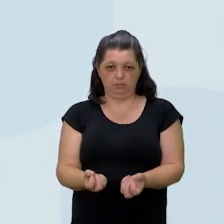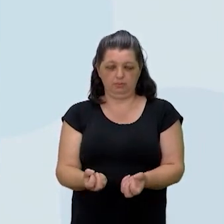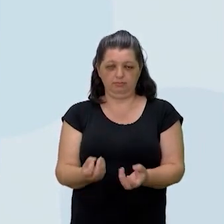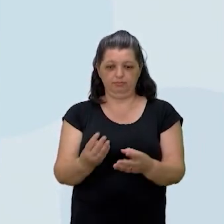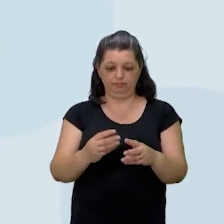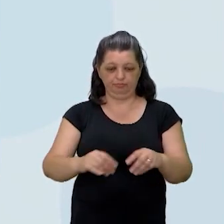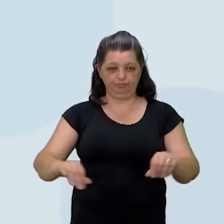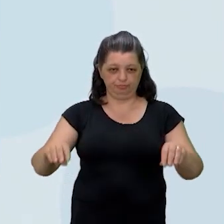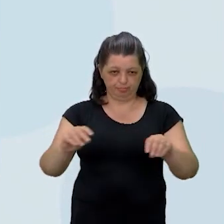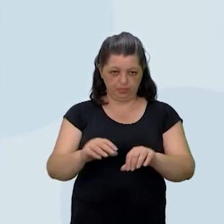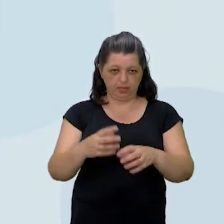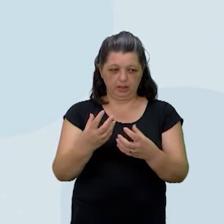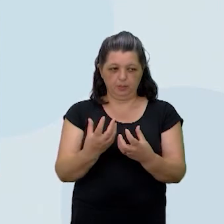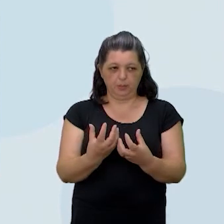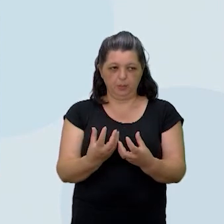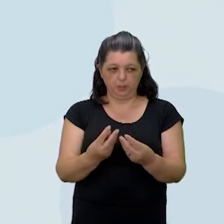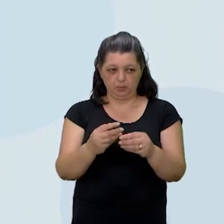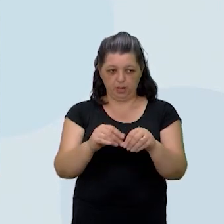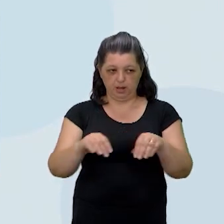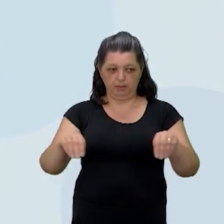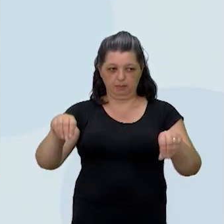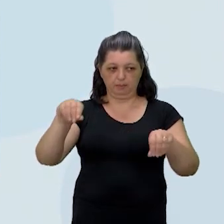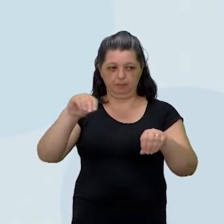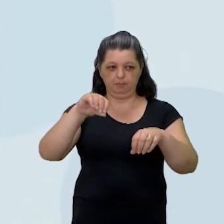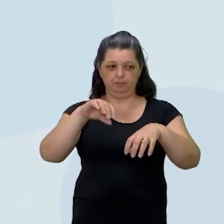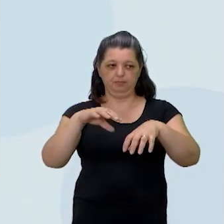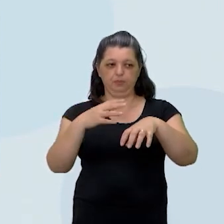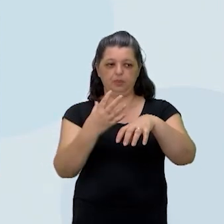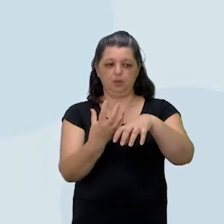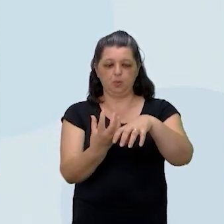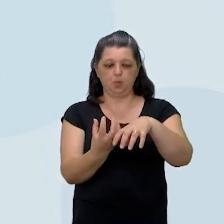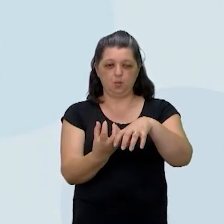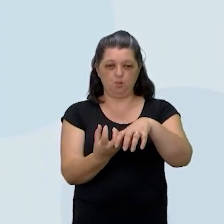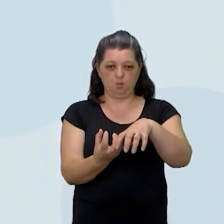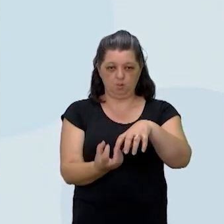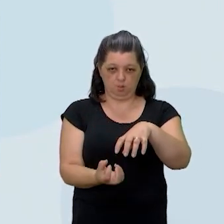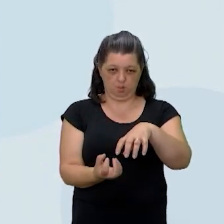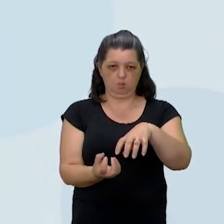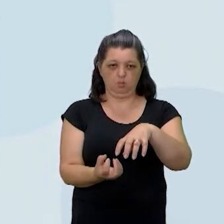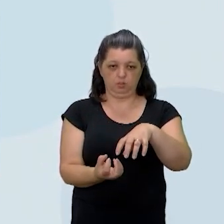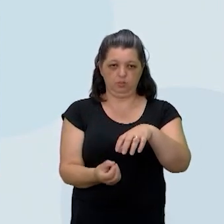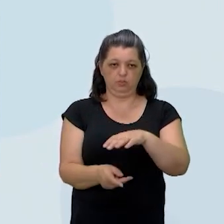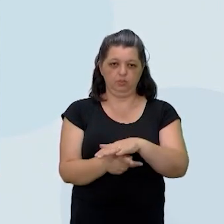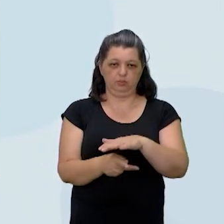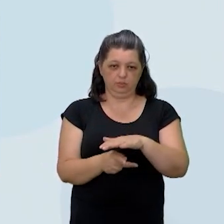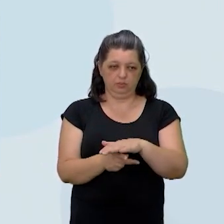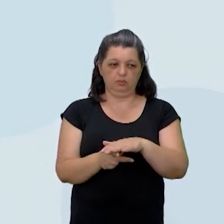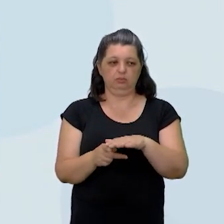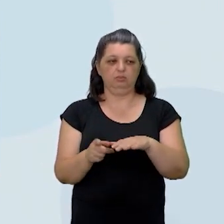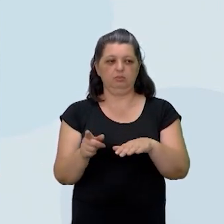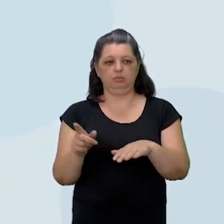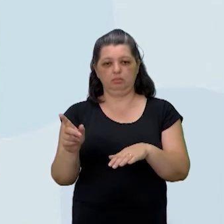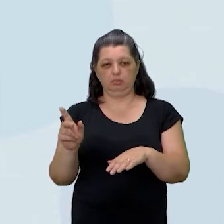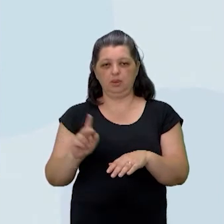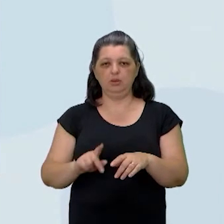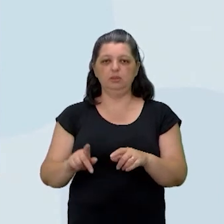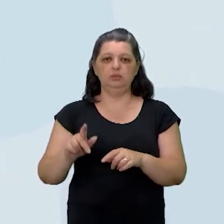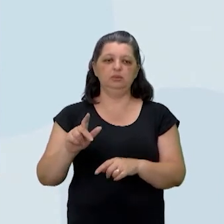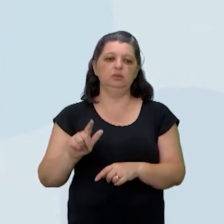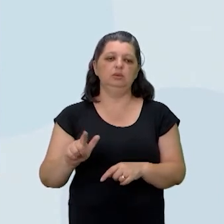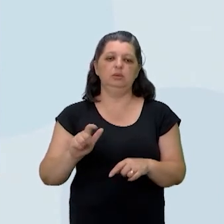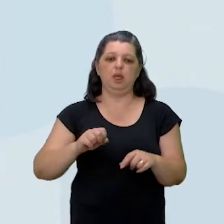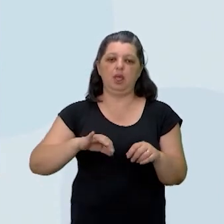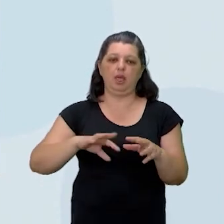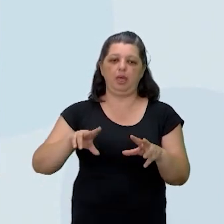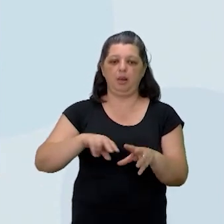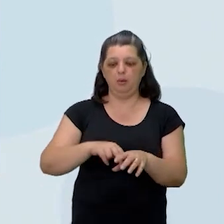terra. Quando ela infiltra na terra, ela cria, né, o que a gente chama dos lençóis freáticos, que isso é super